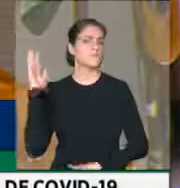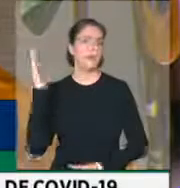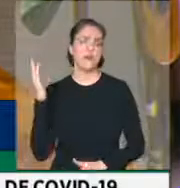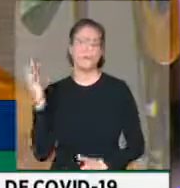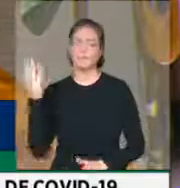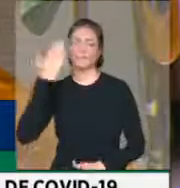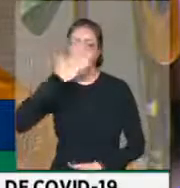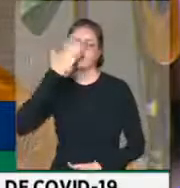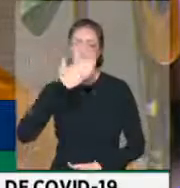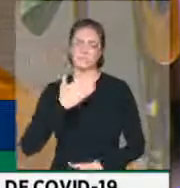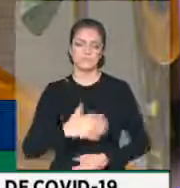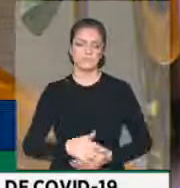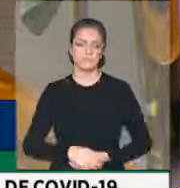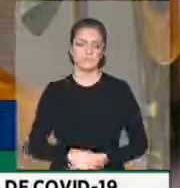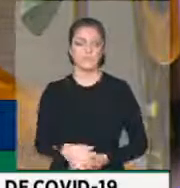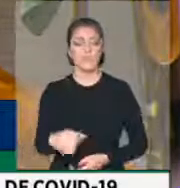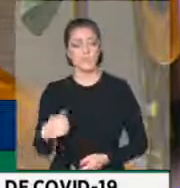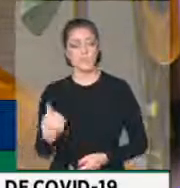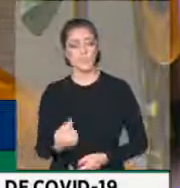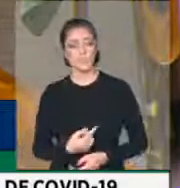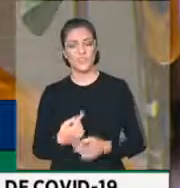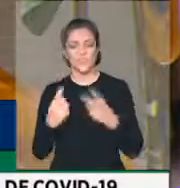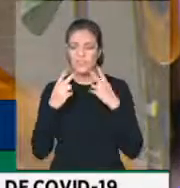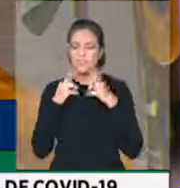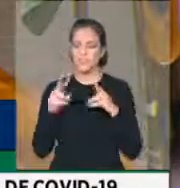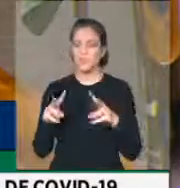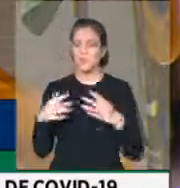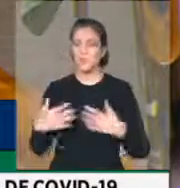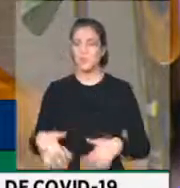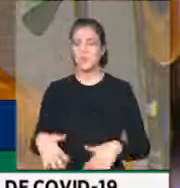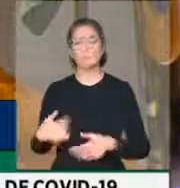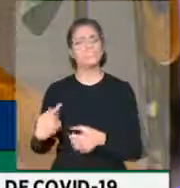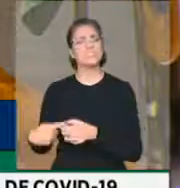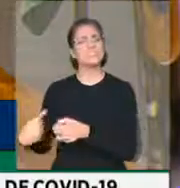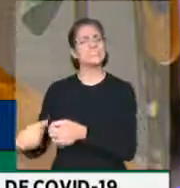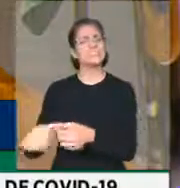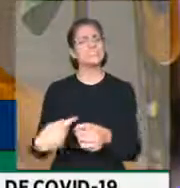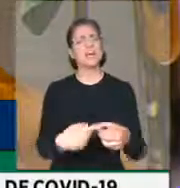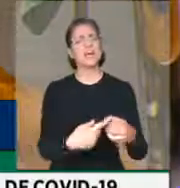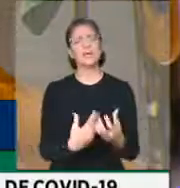Nós estamos vendo o colapso do sistema de saúde em várias cidades,